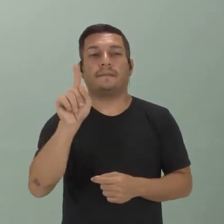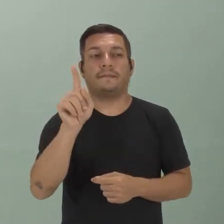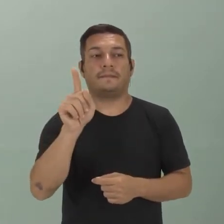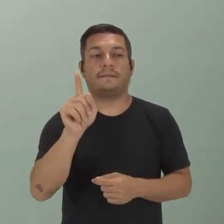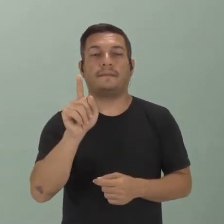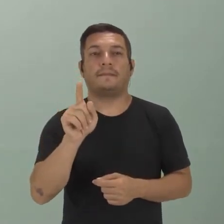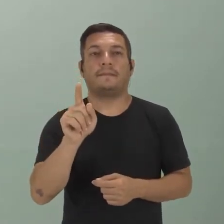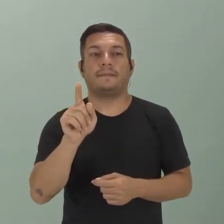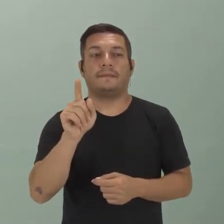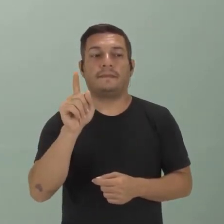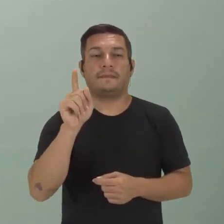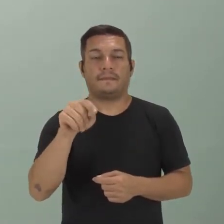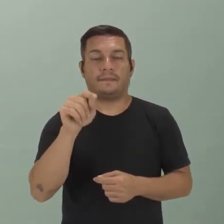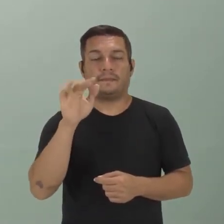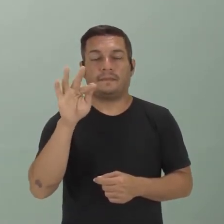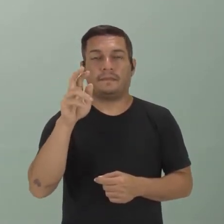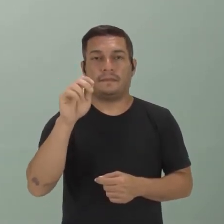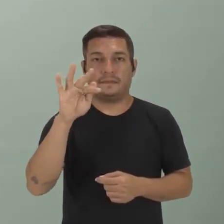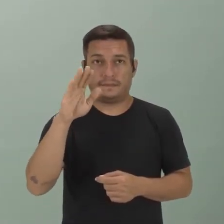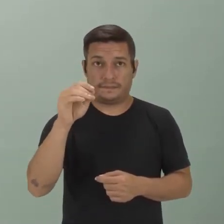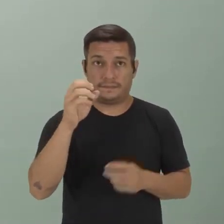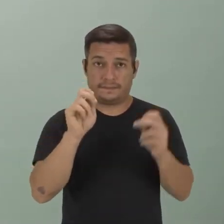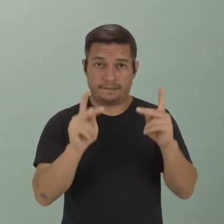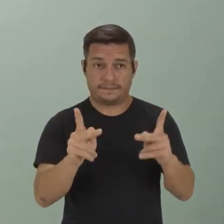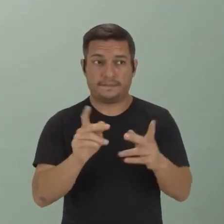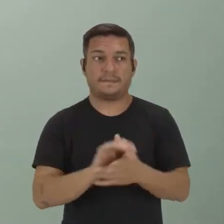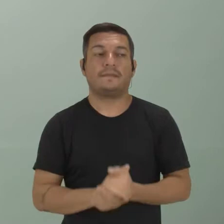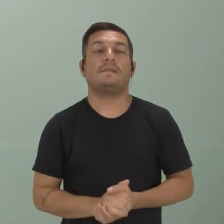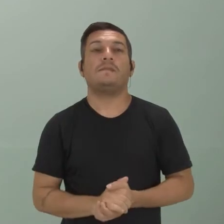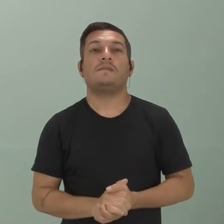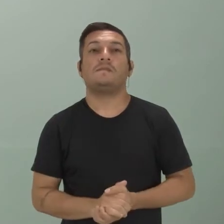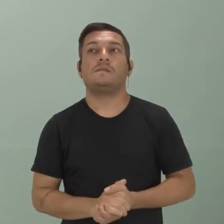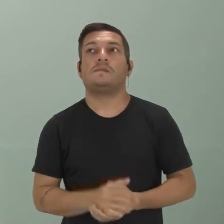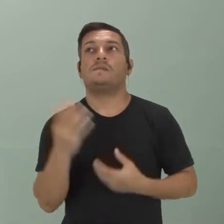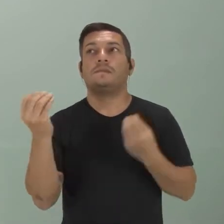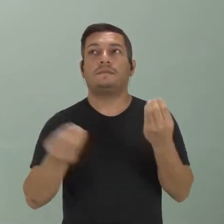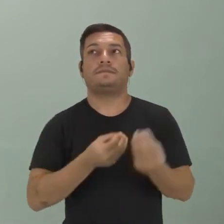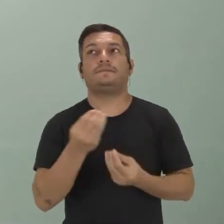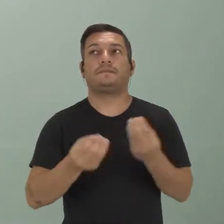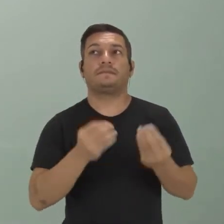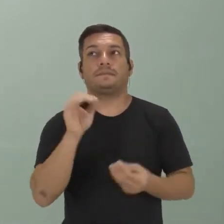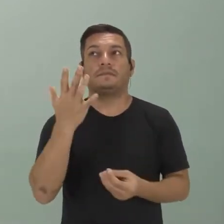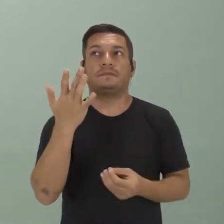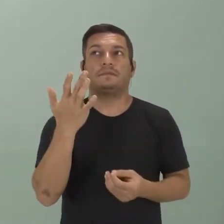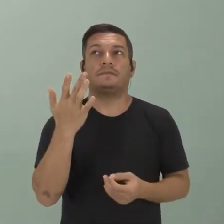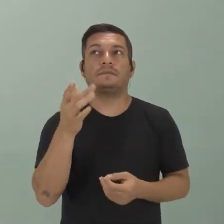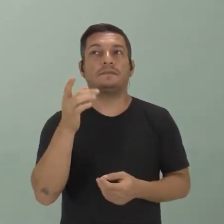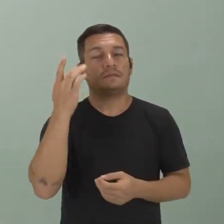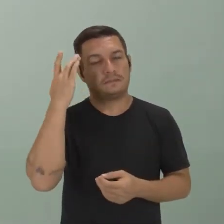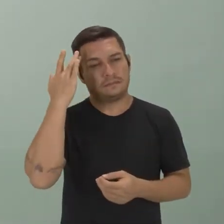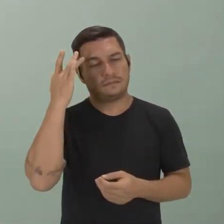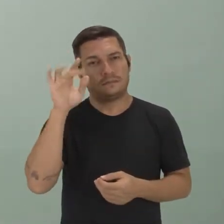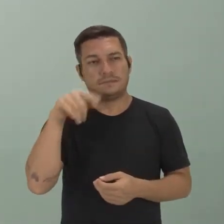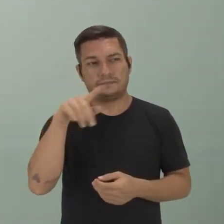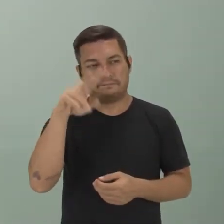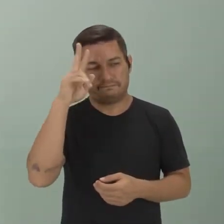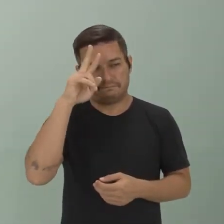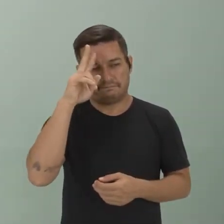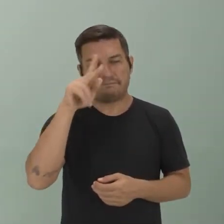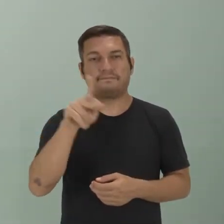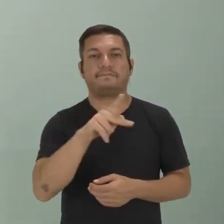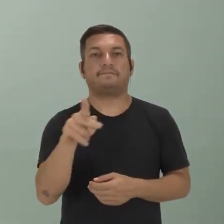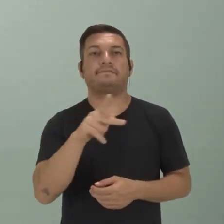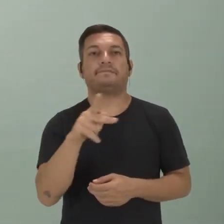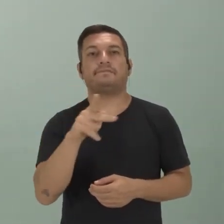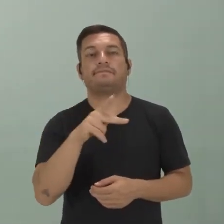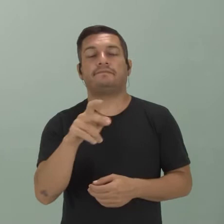acento gráfico, ok? E como é que se dá isso? Não sei se vocês lembram que as professoras, eu